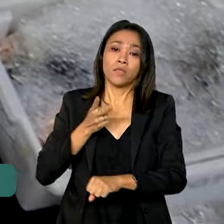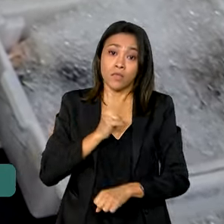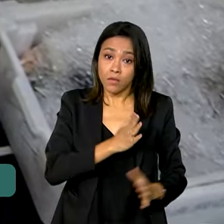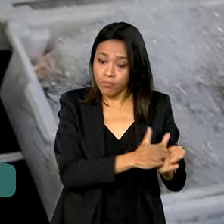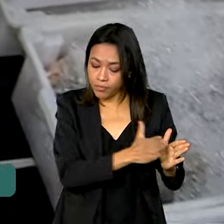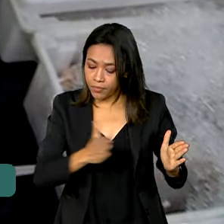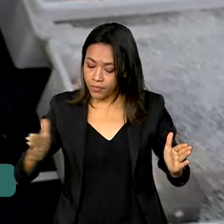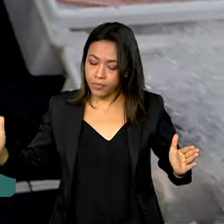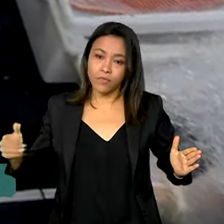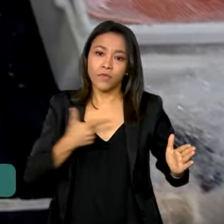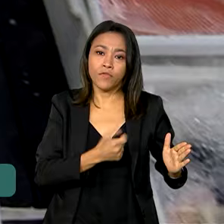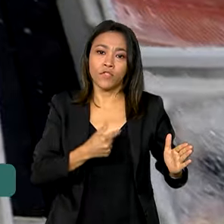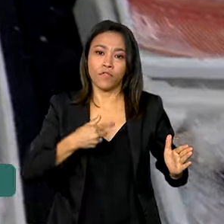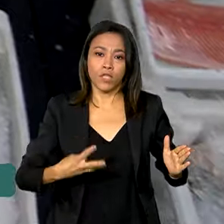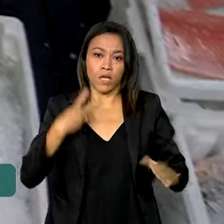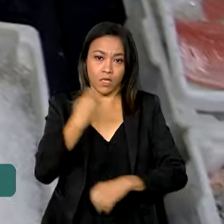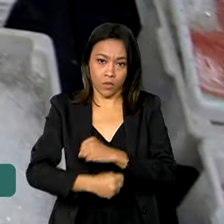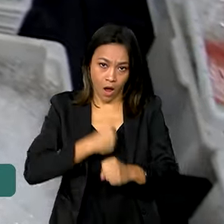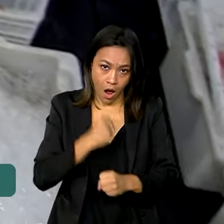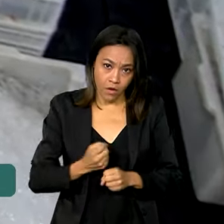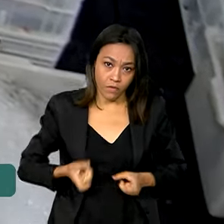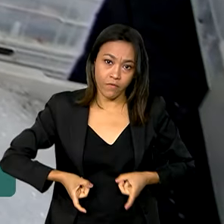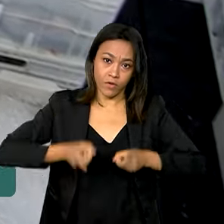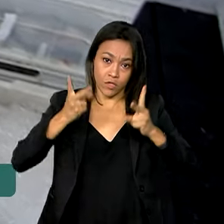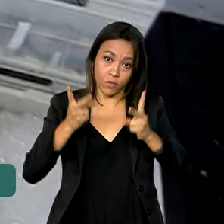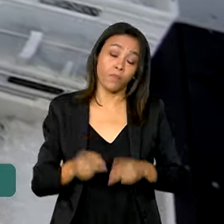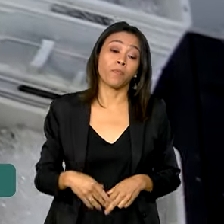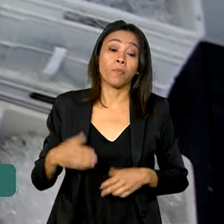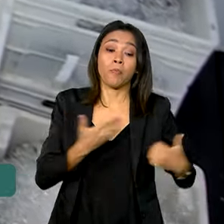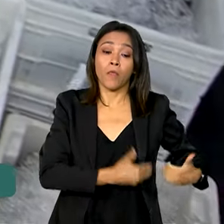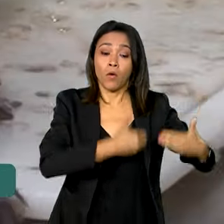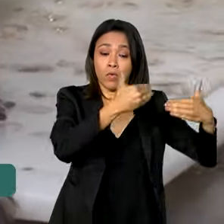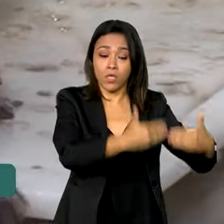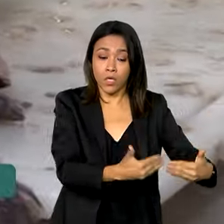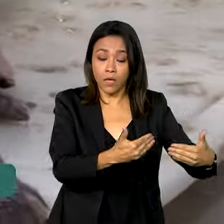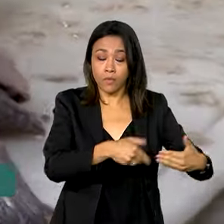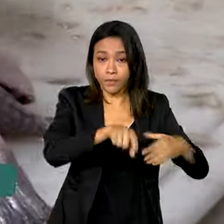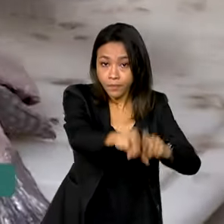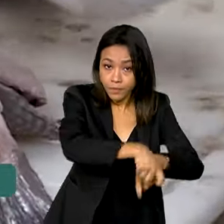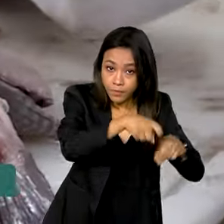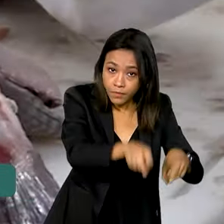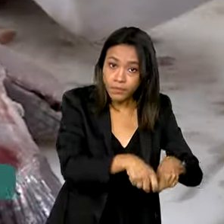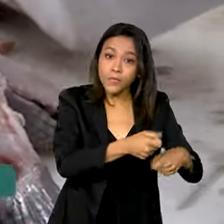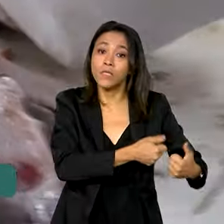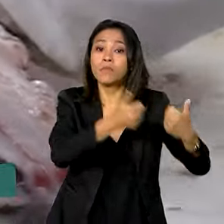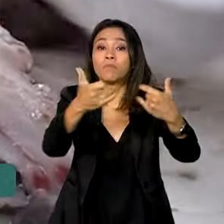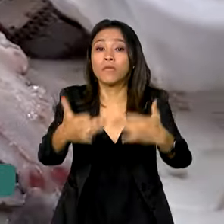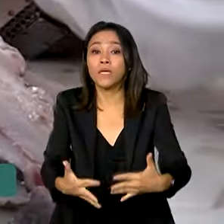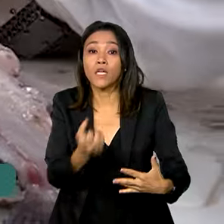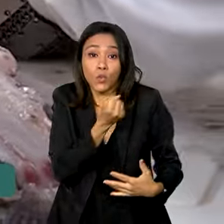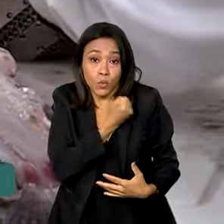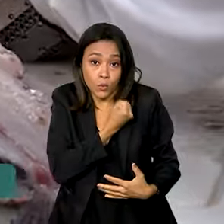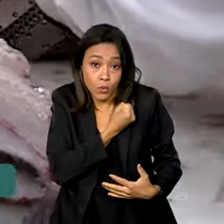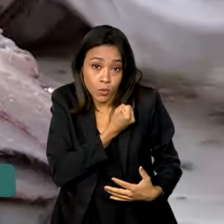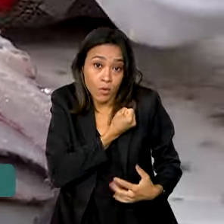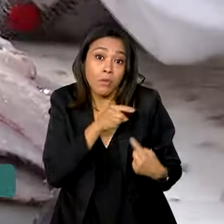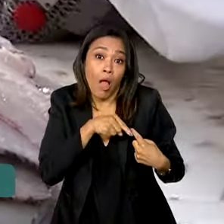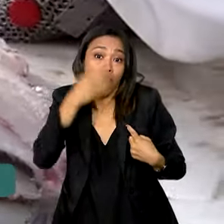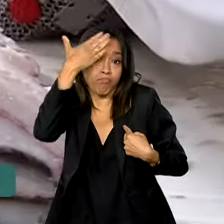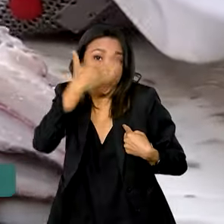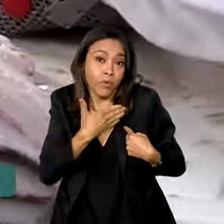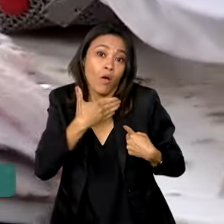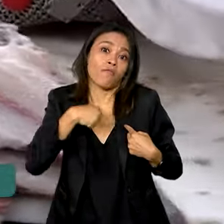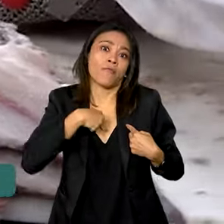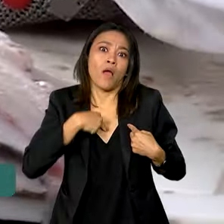de 2023. Segundo o Ministério da Agricultura e Pecuária, os números confirmam um cenário de